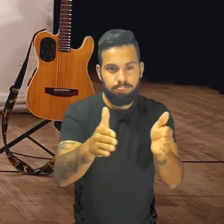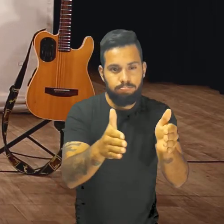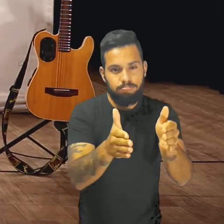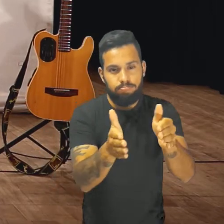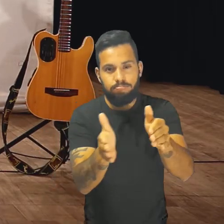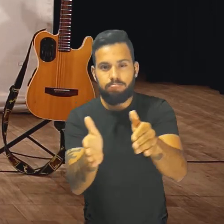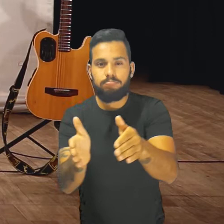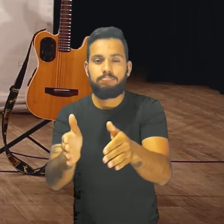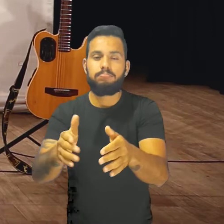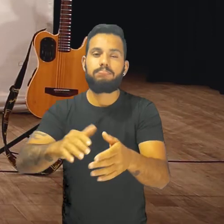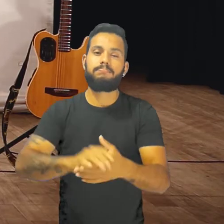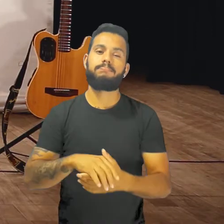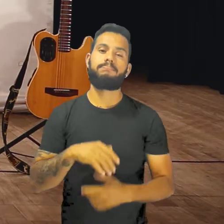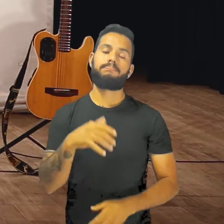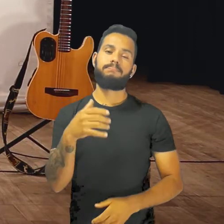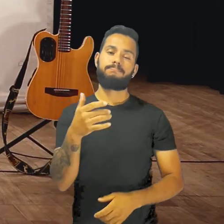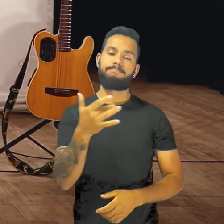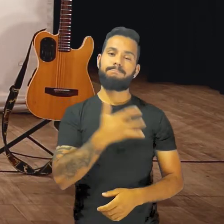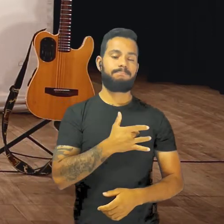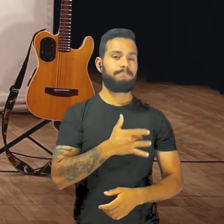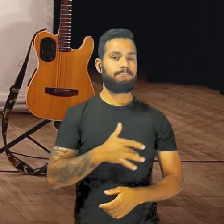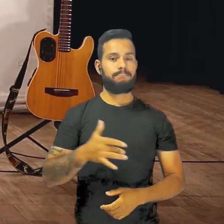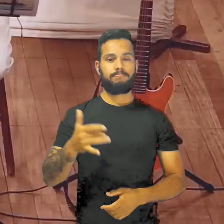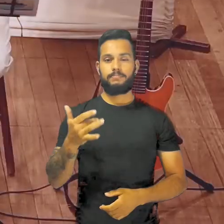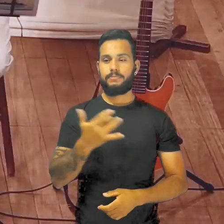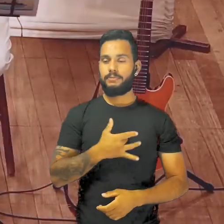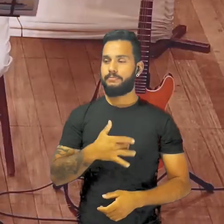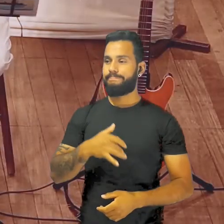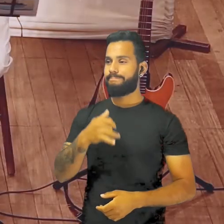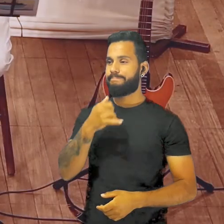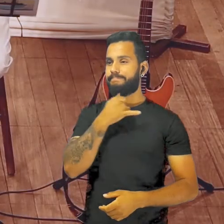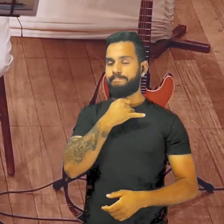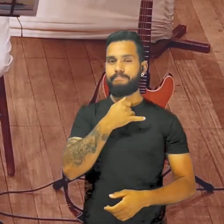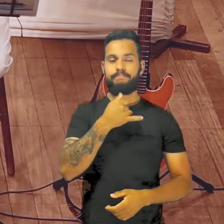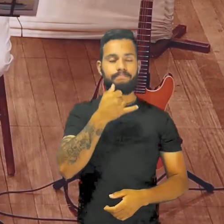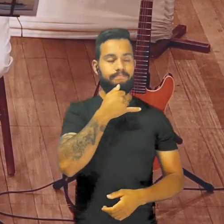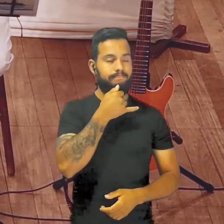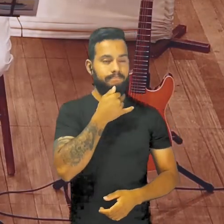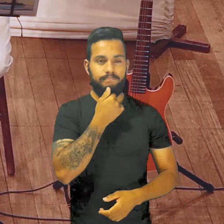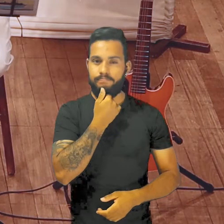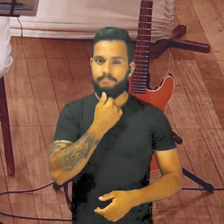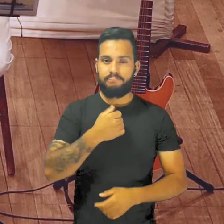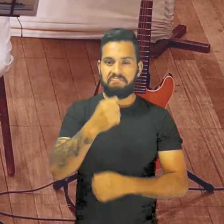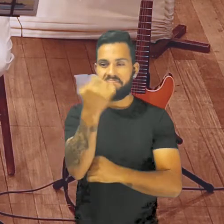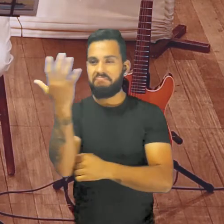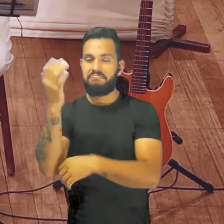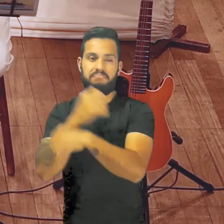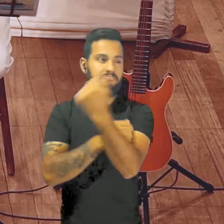vazão. Isso dá uma tristeza. Cadê o cuidado com a mãe